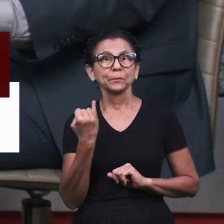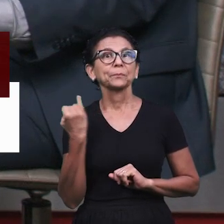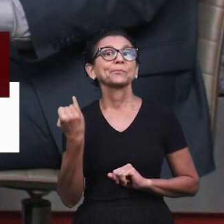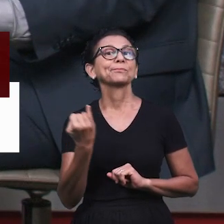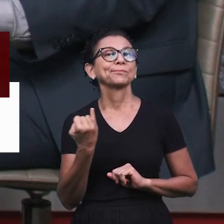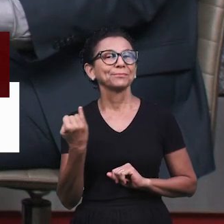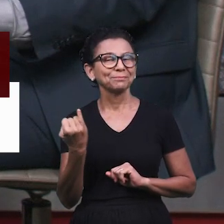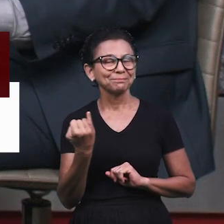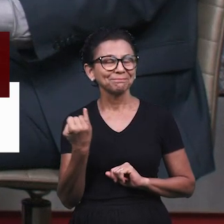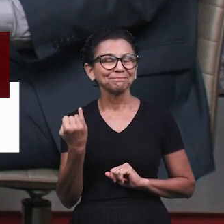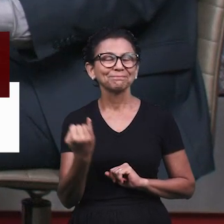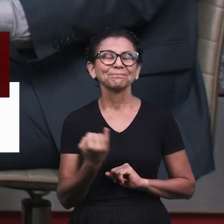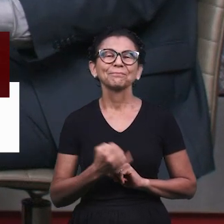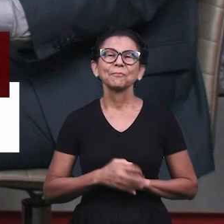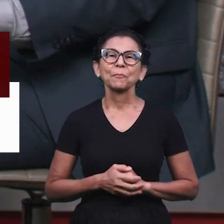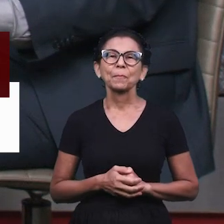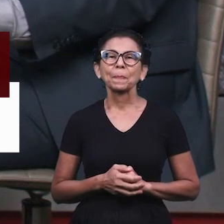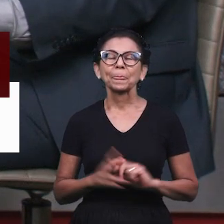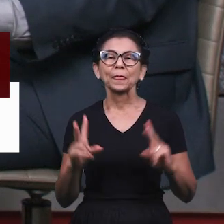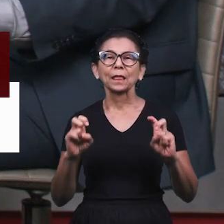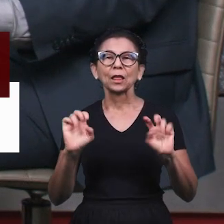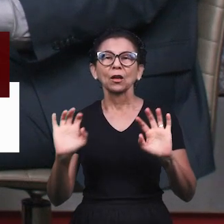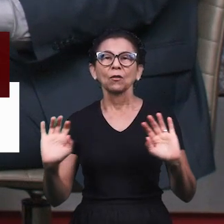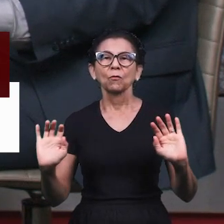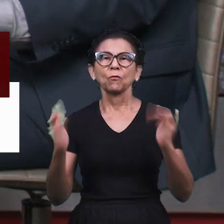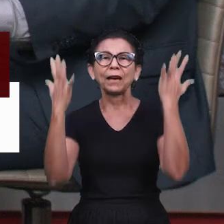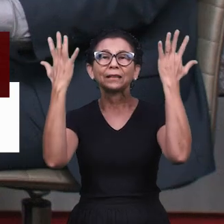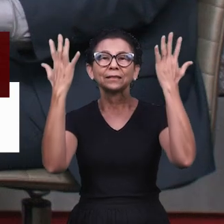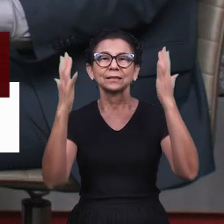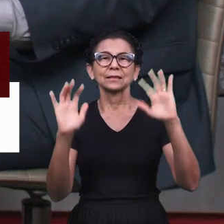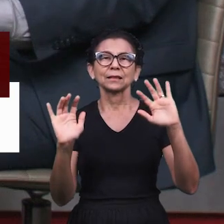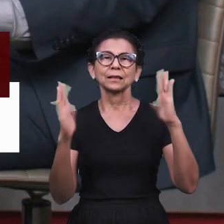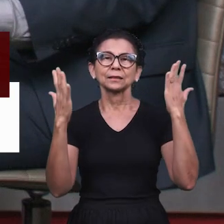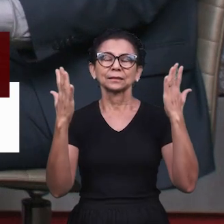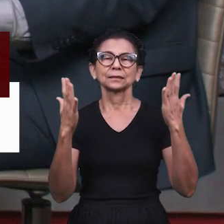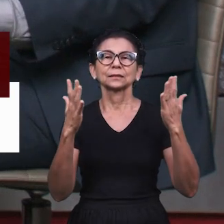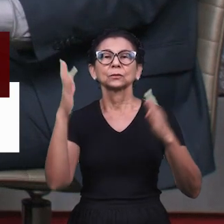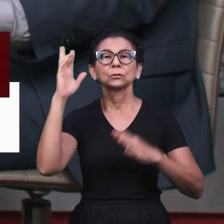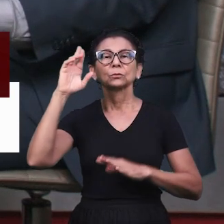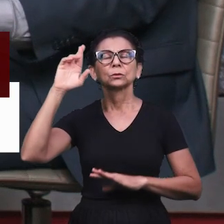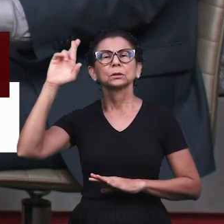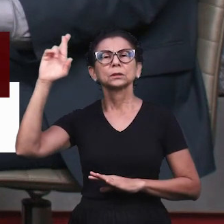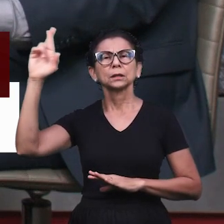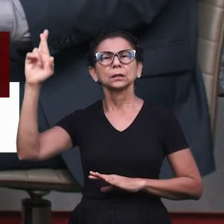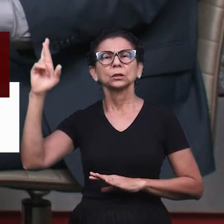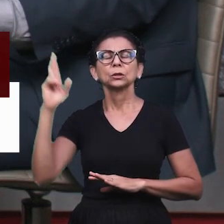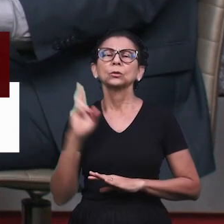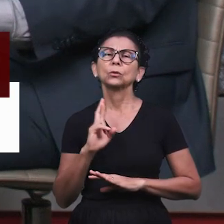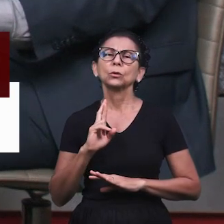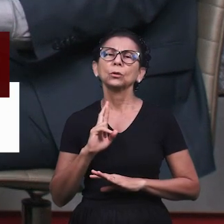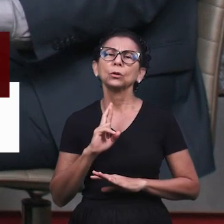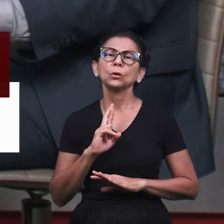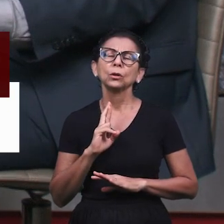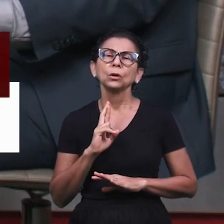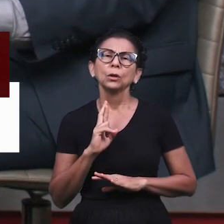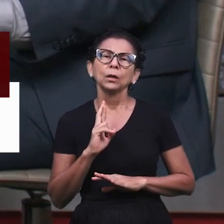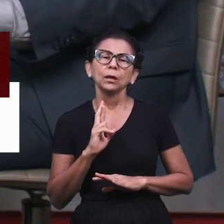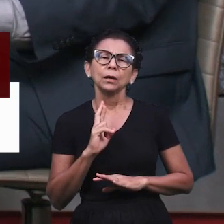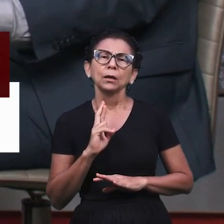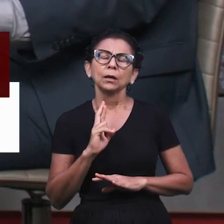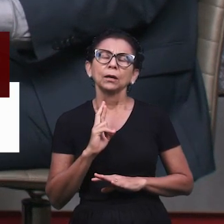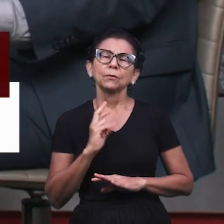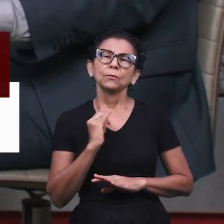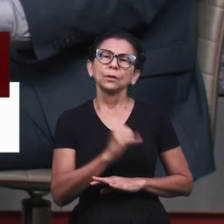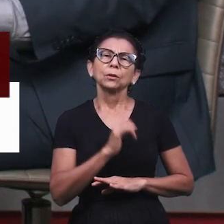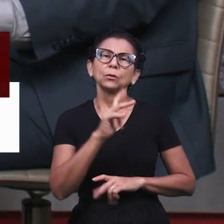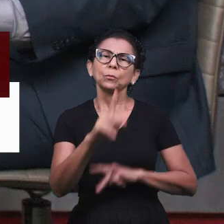importantíssimo, que vai falar a respeito das festas, daquilo que o Senhor orientou que o seu povo deveria se